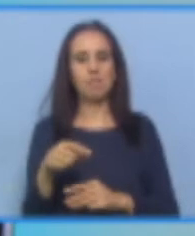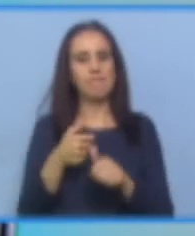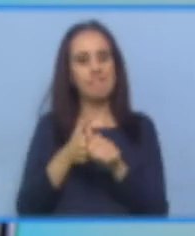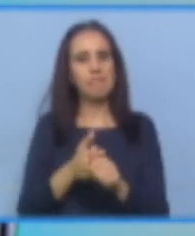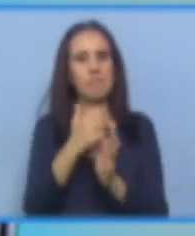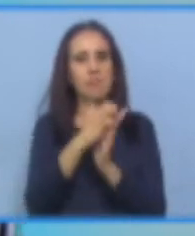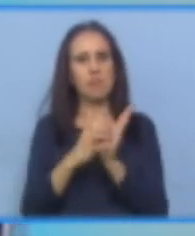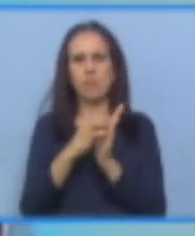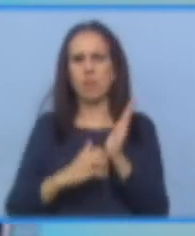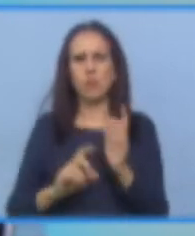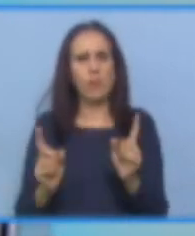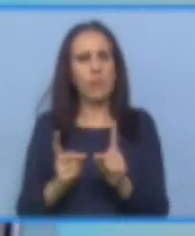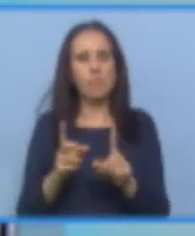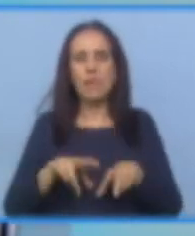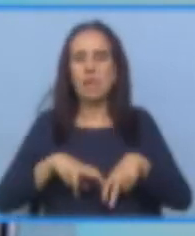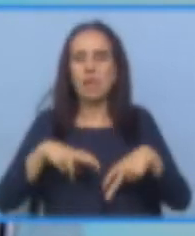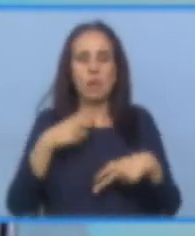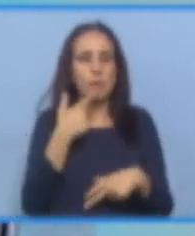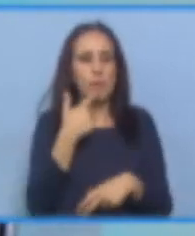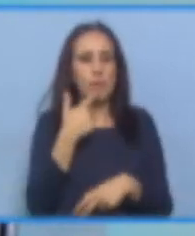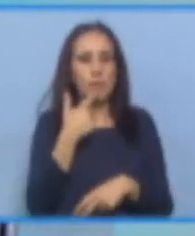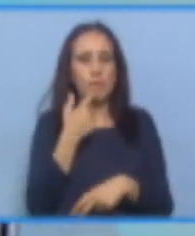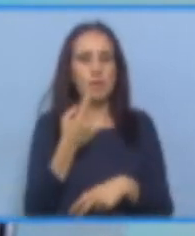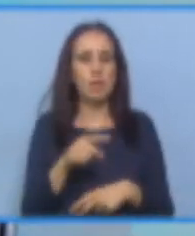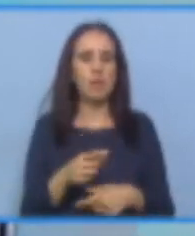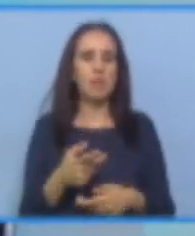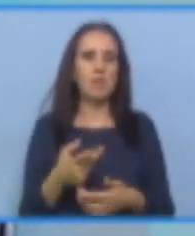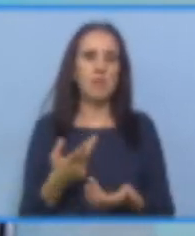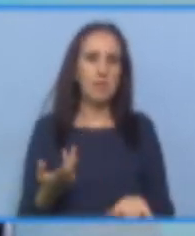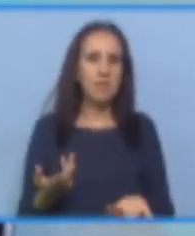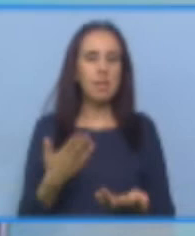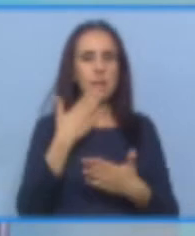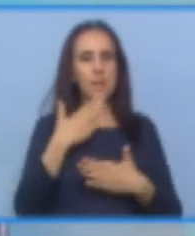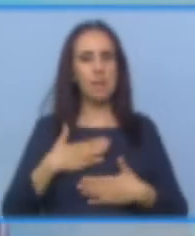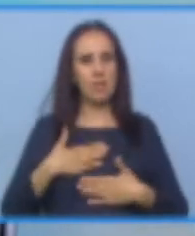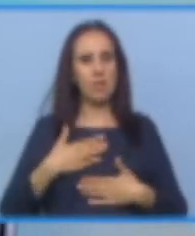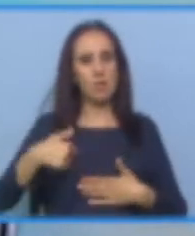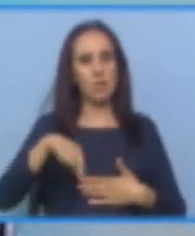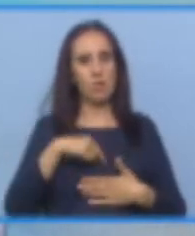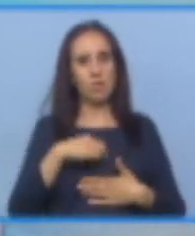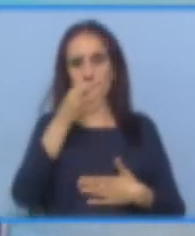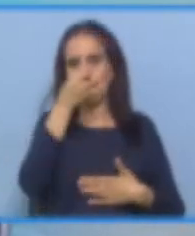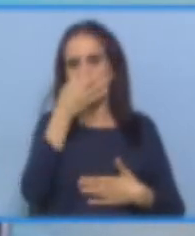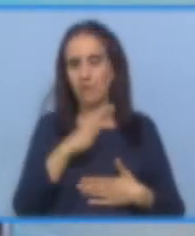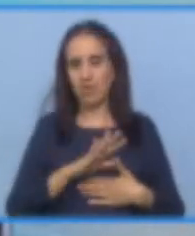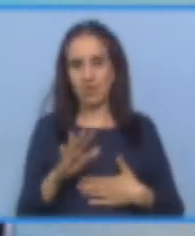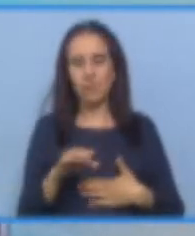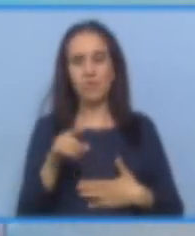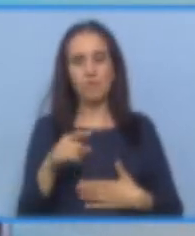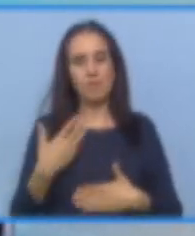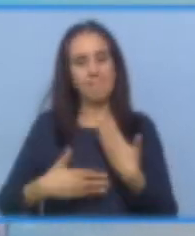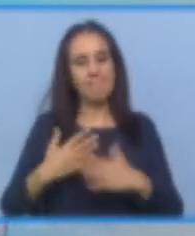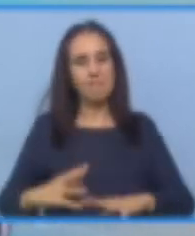texto, que é um texto pequeno, mas que é de uma riqueza profunda, e que nos permite também partir das nossas próprias fragilidades para fazer este